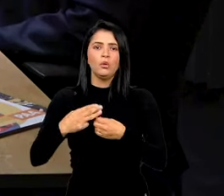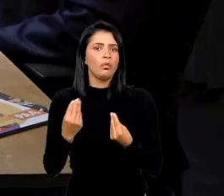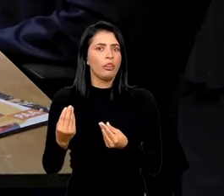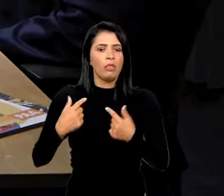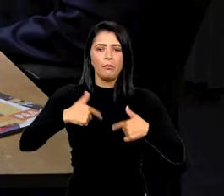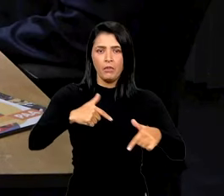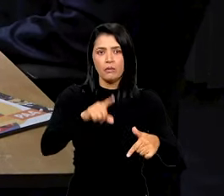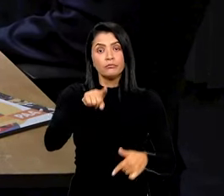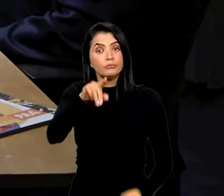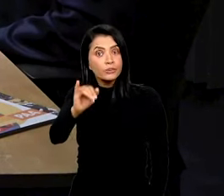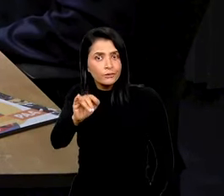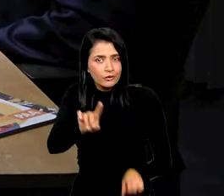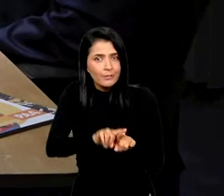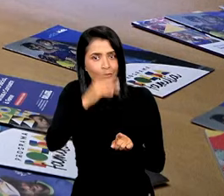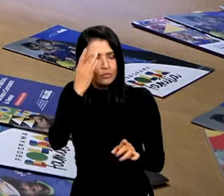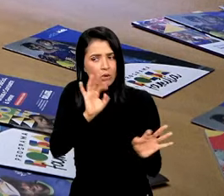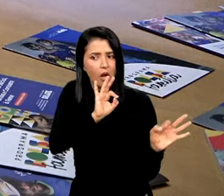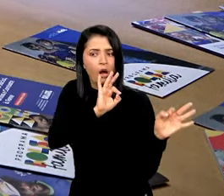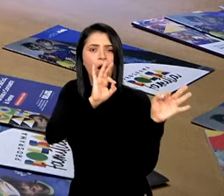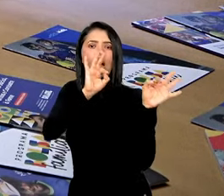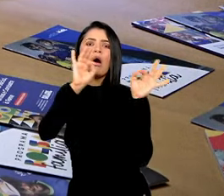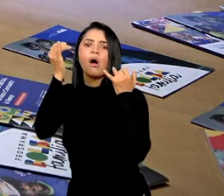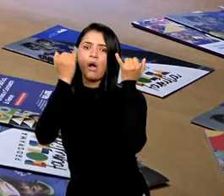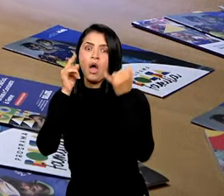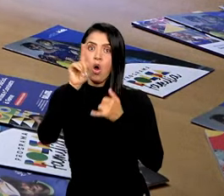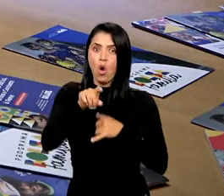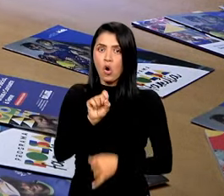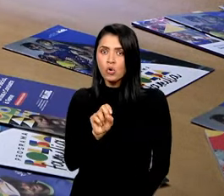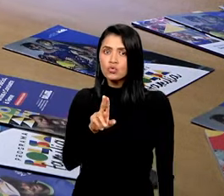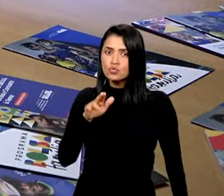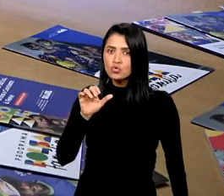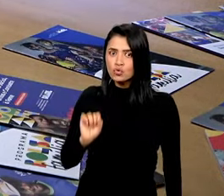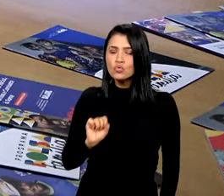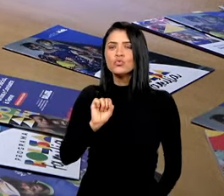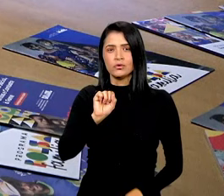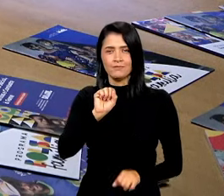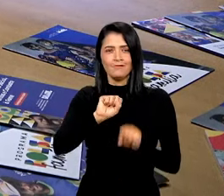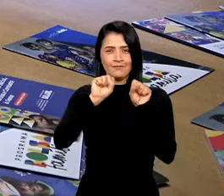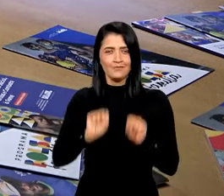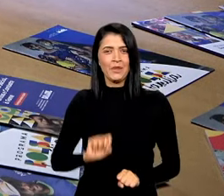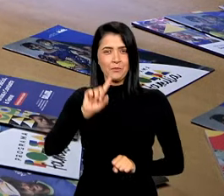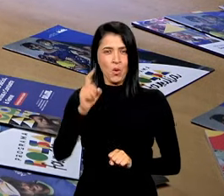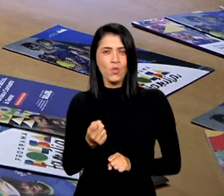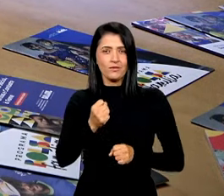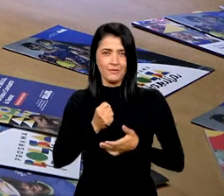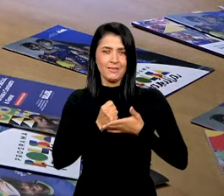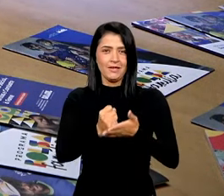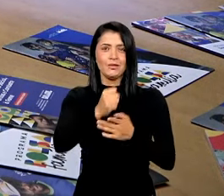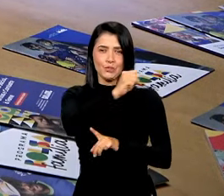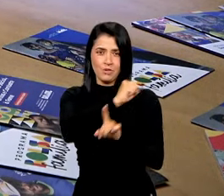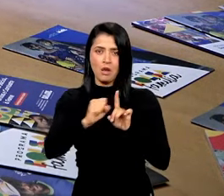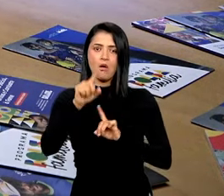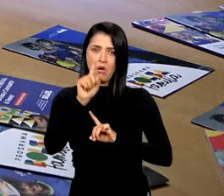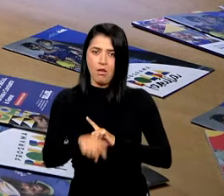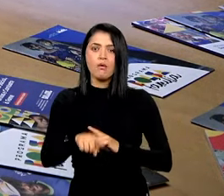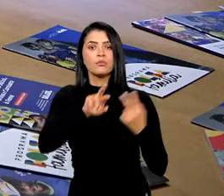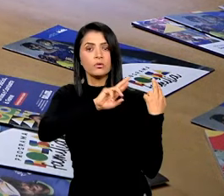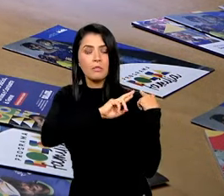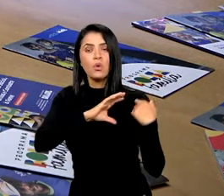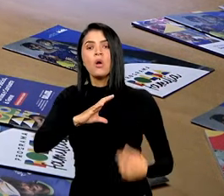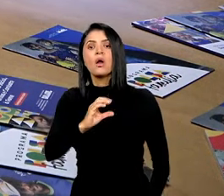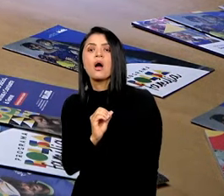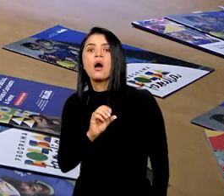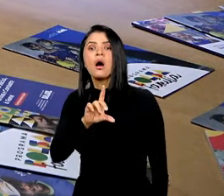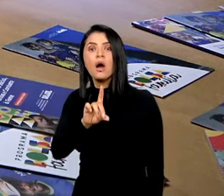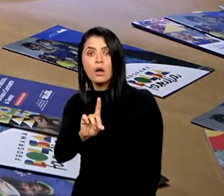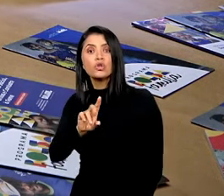acompanha saber que o Sistema Único da Assistência Social, por exemplo, é o responsável pelo Cade Único. As pessoas se